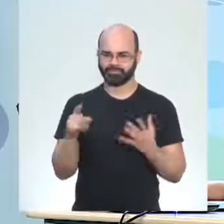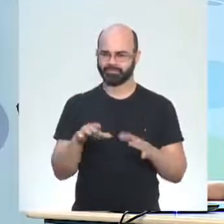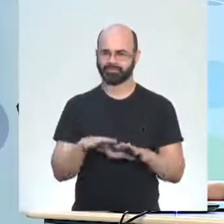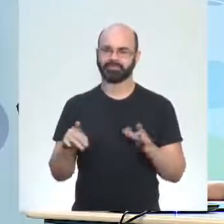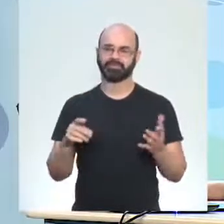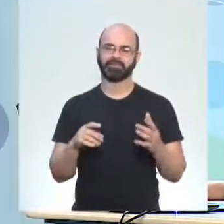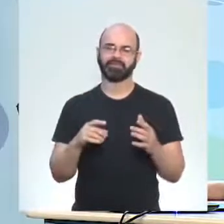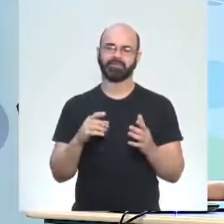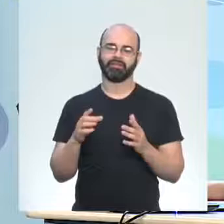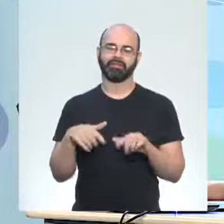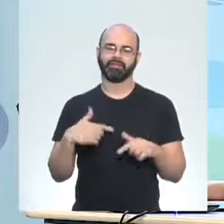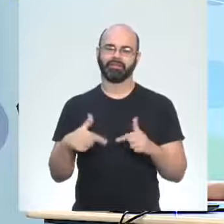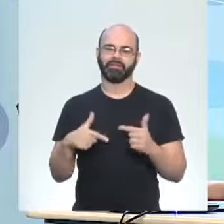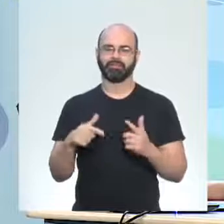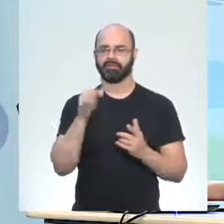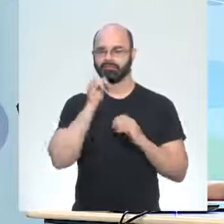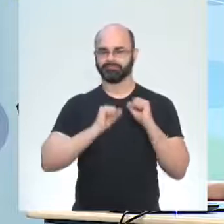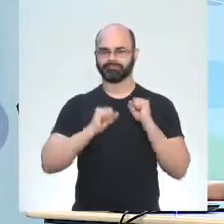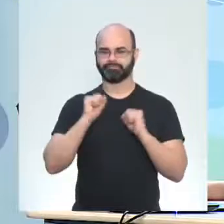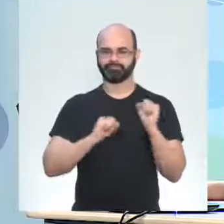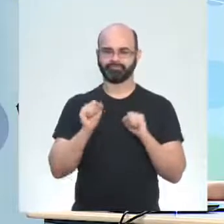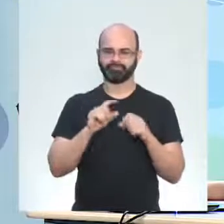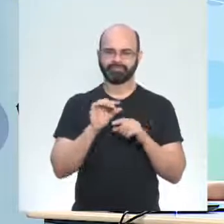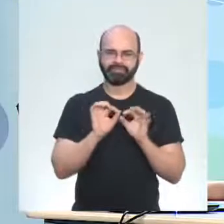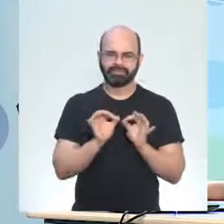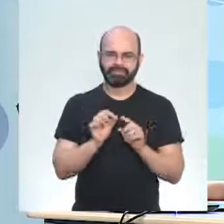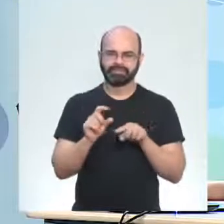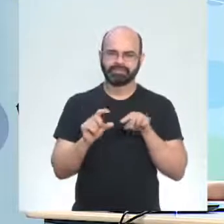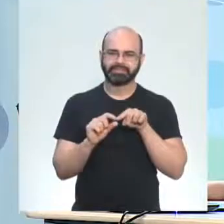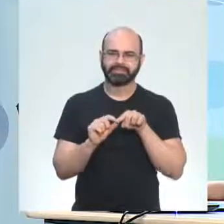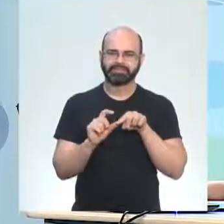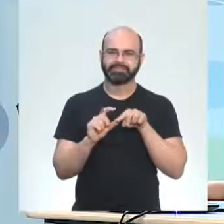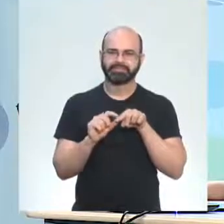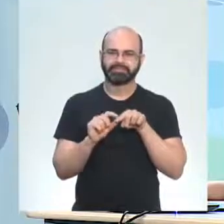Então, às vezes a gente está fazendo medidas bem pequenininhas. Então, a gente